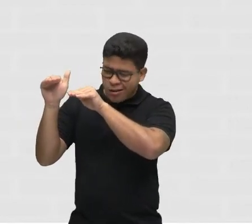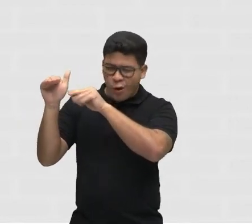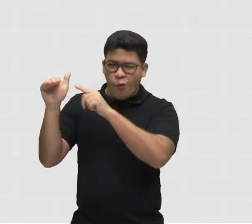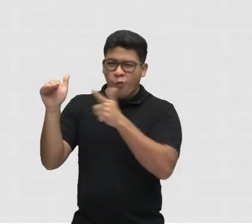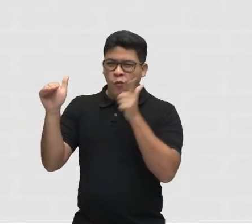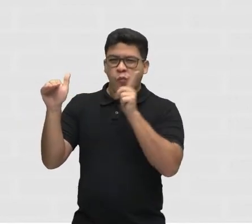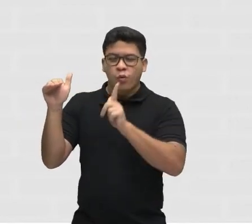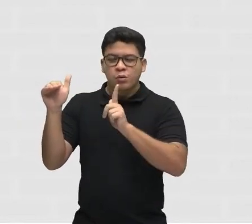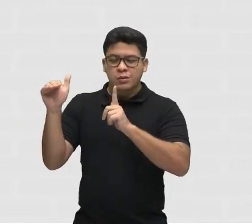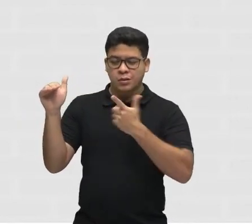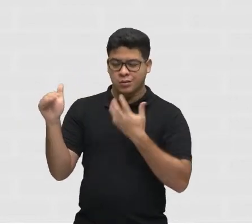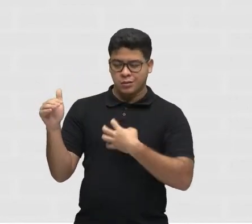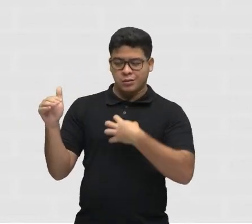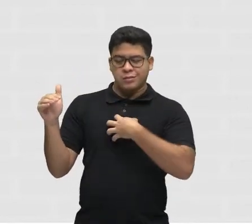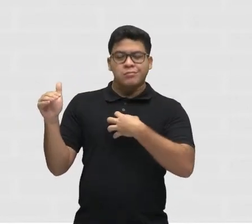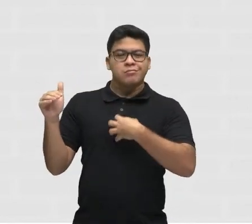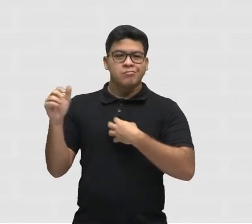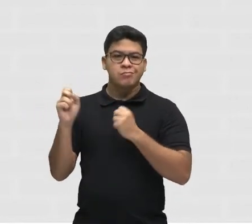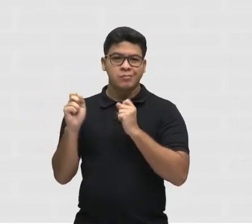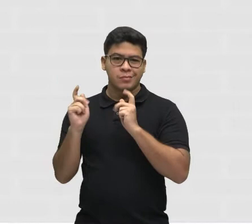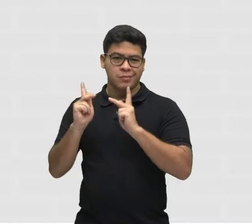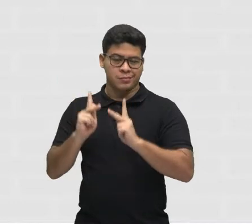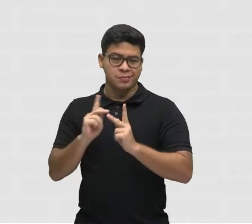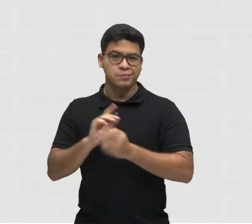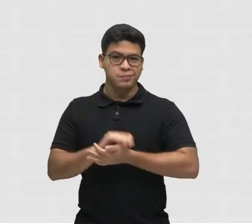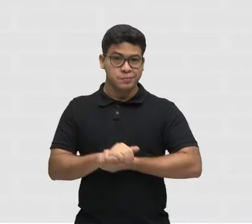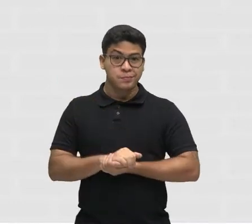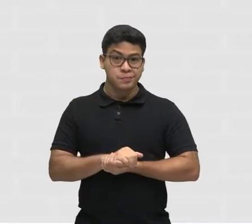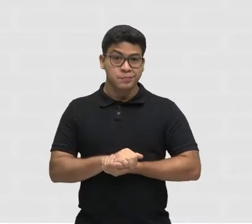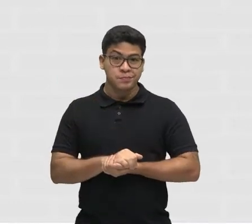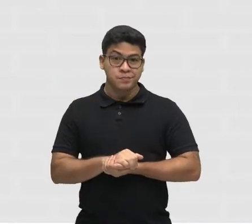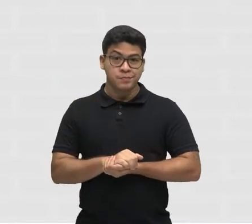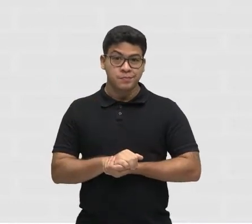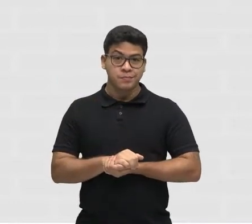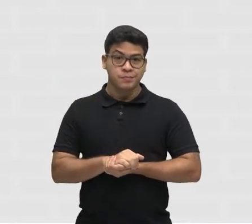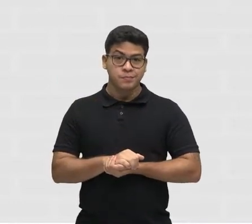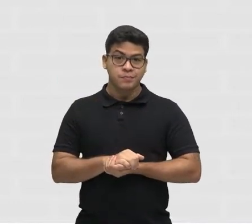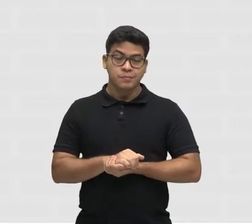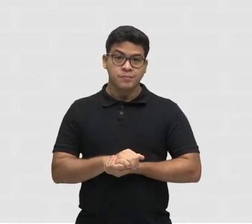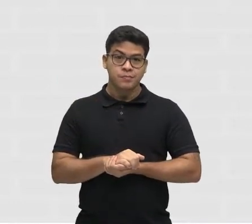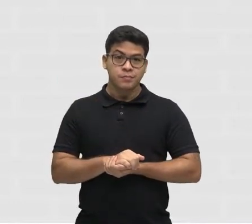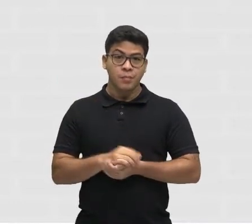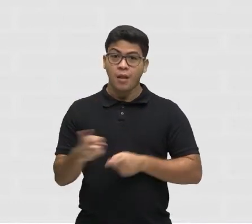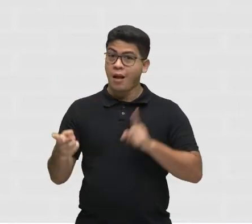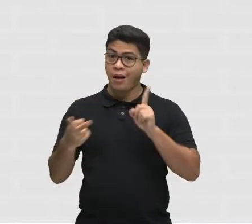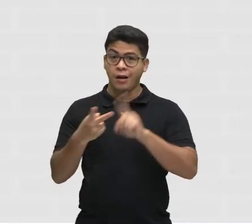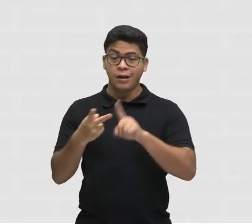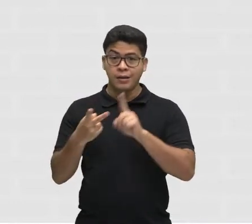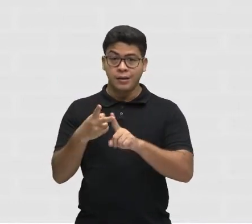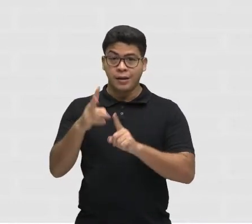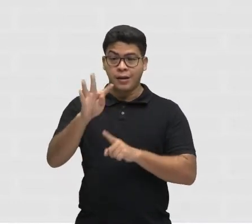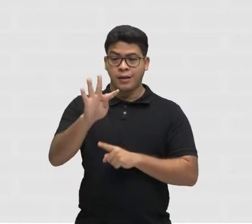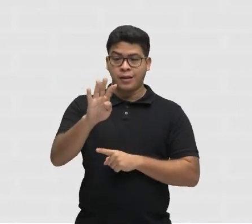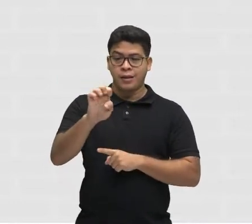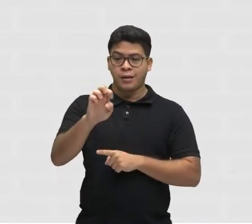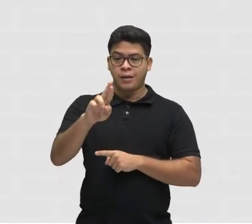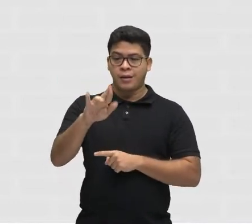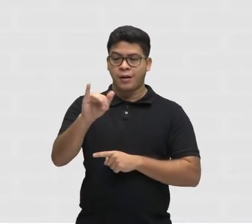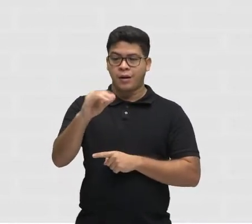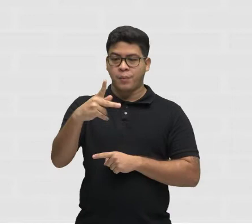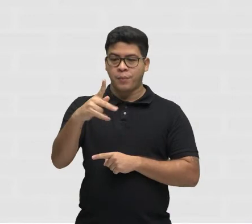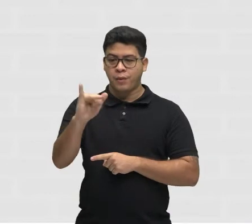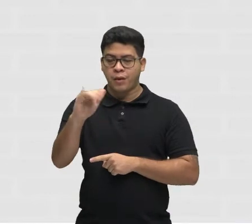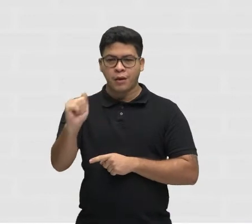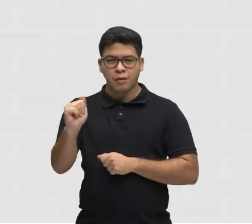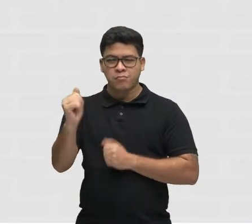essência disso, a gente já consegue ser um pouquinho melhor para esse outro também. Terapia é importante, é uma